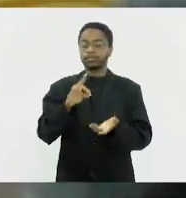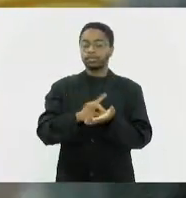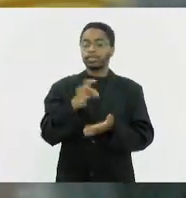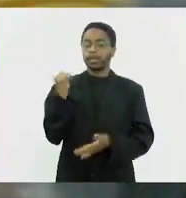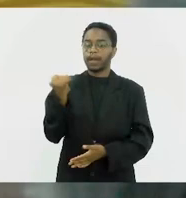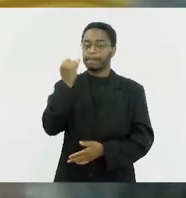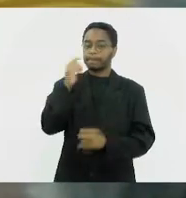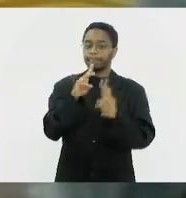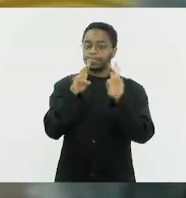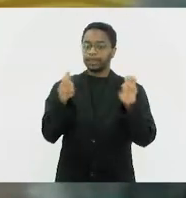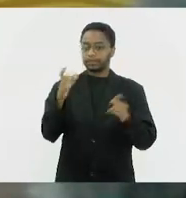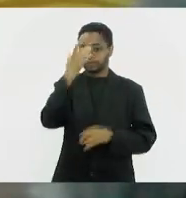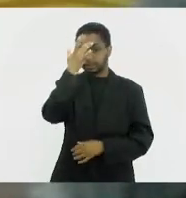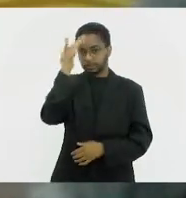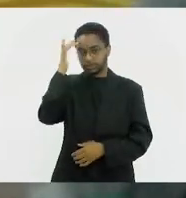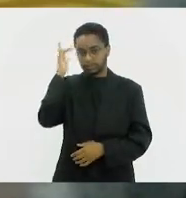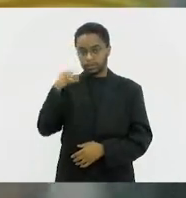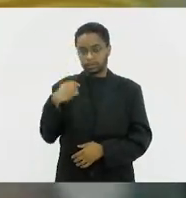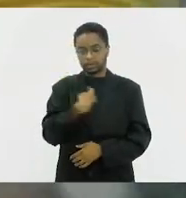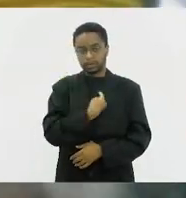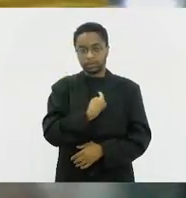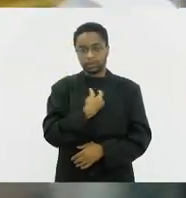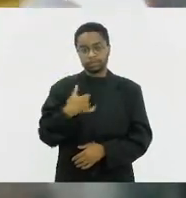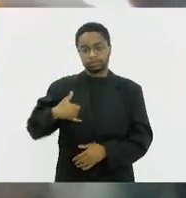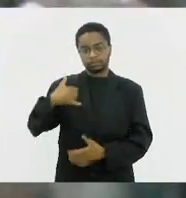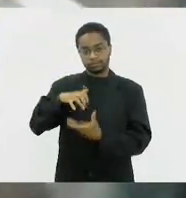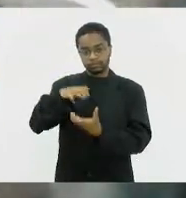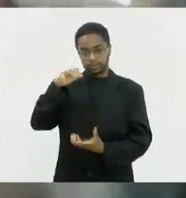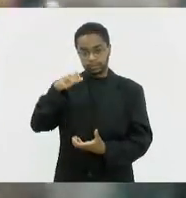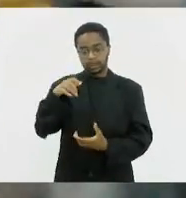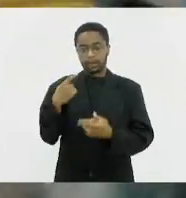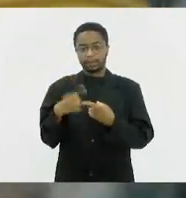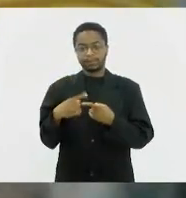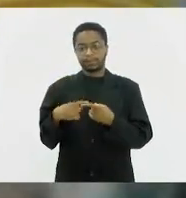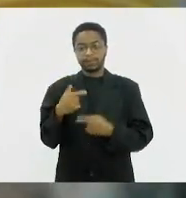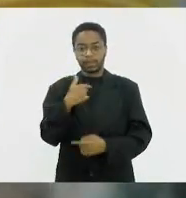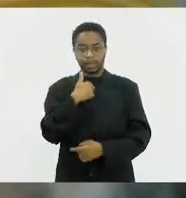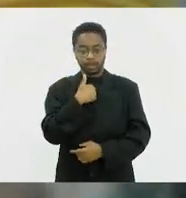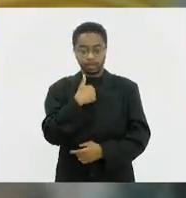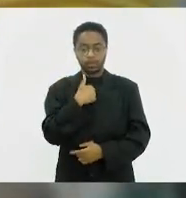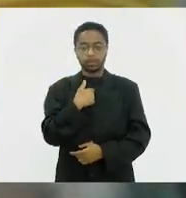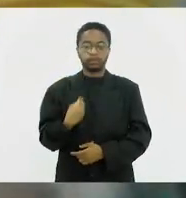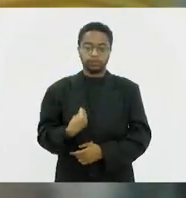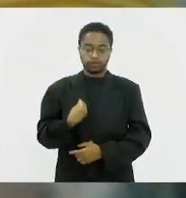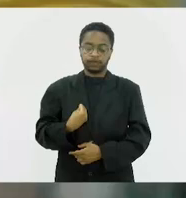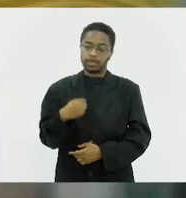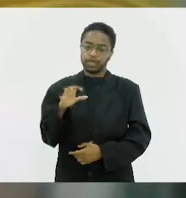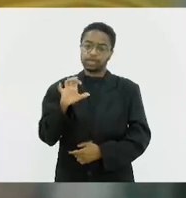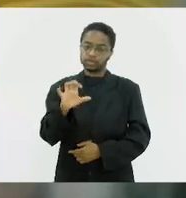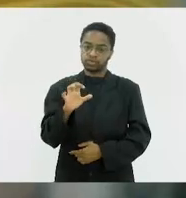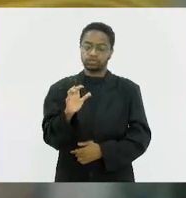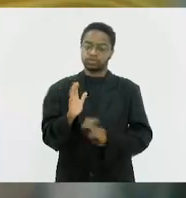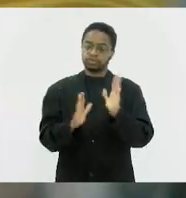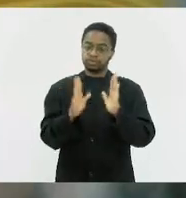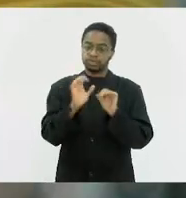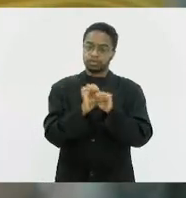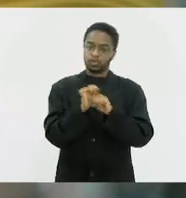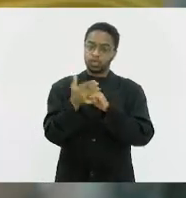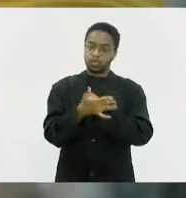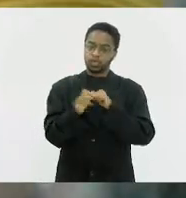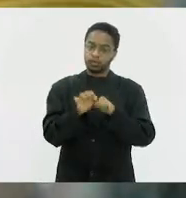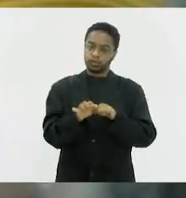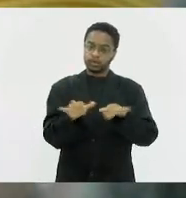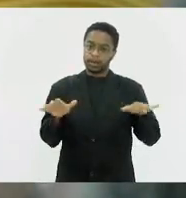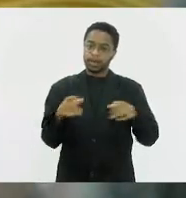da saúde mental para nós idosos. Eu passei por isso na pandemia. Eu